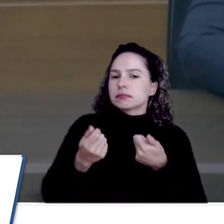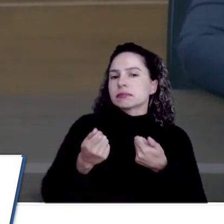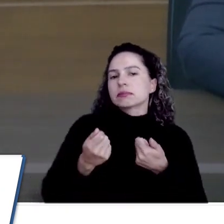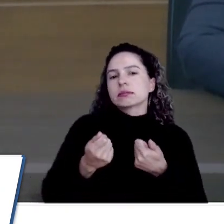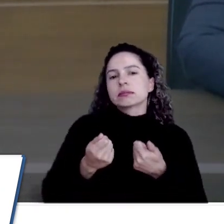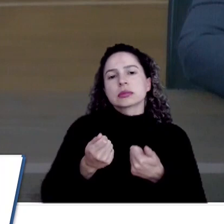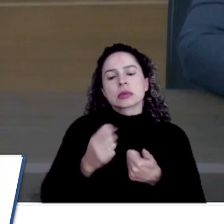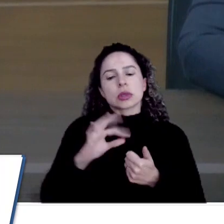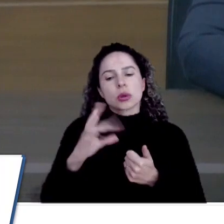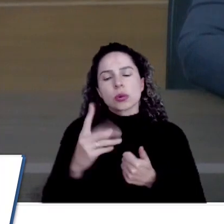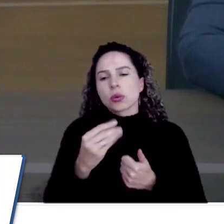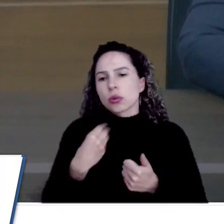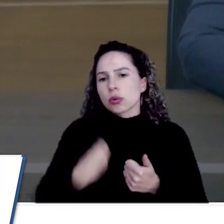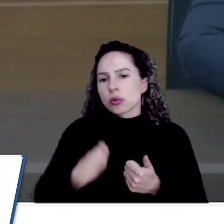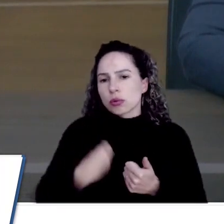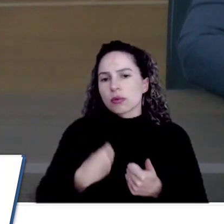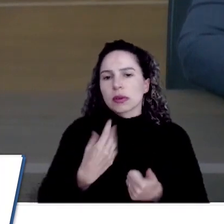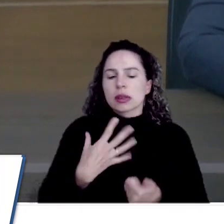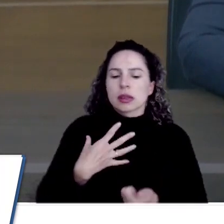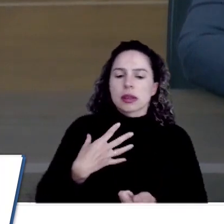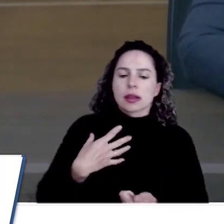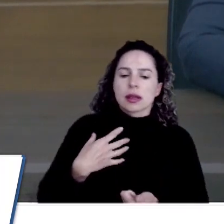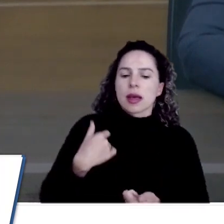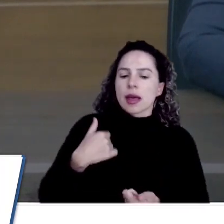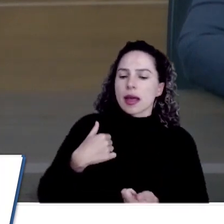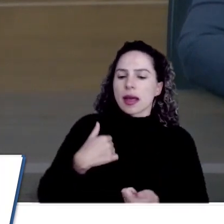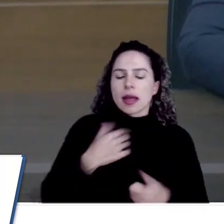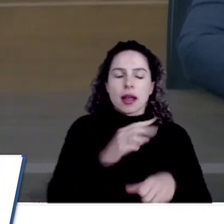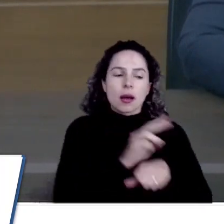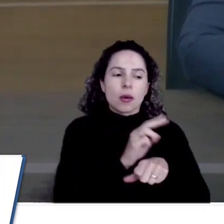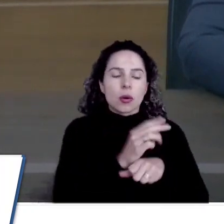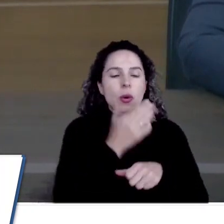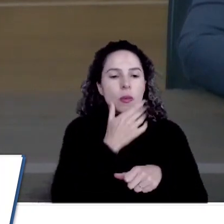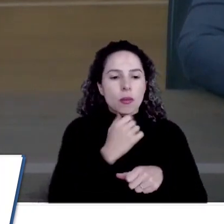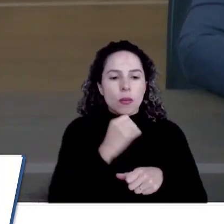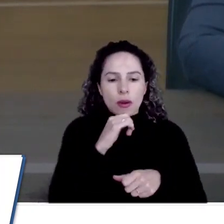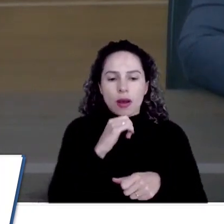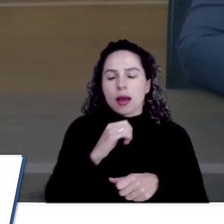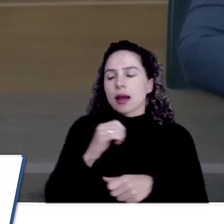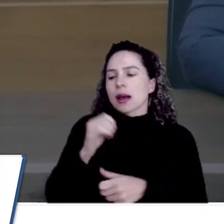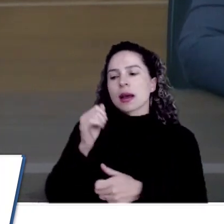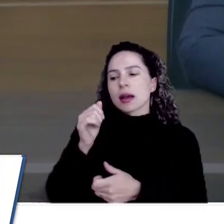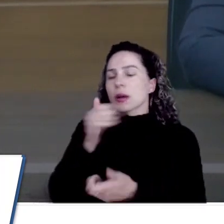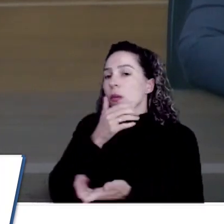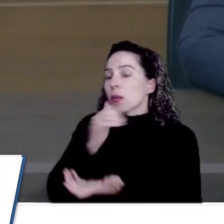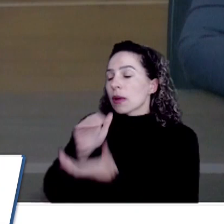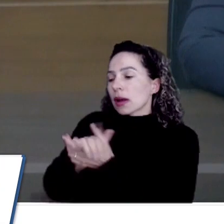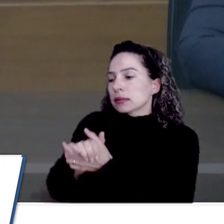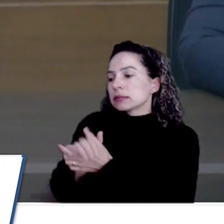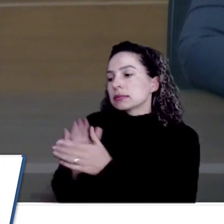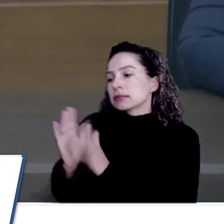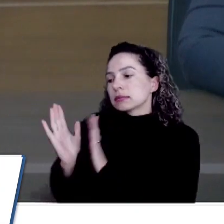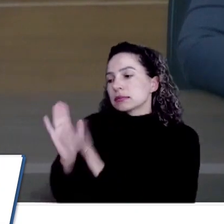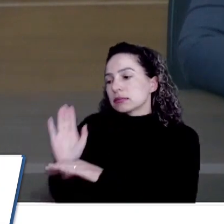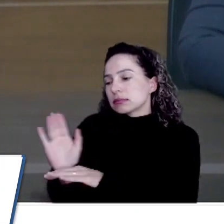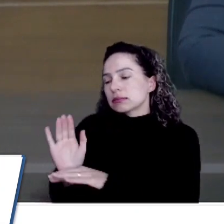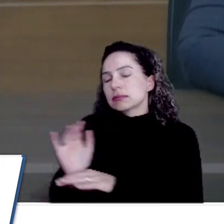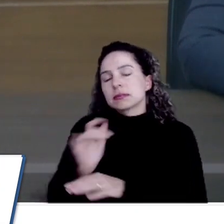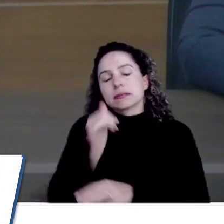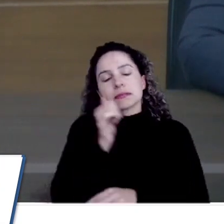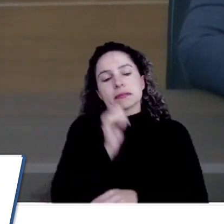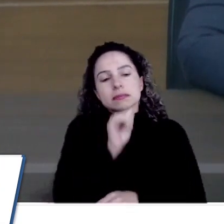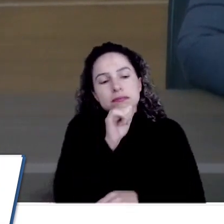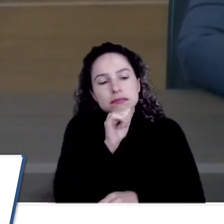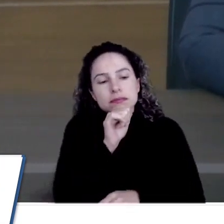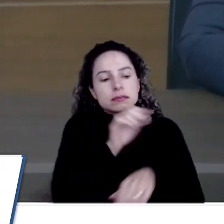da sua vida, filha carinhosa, esposa participativa e companheira, mãe presente,